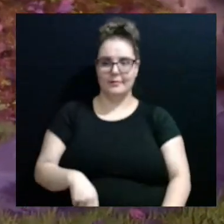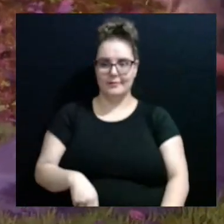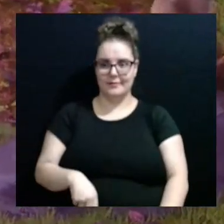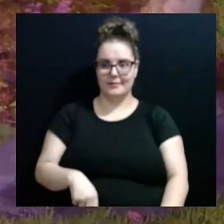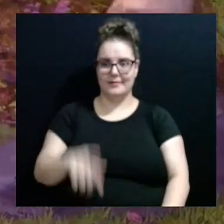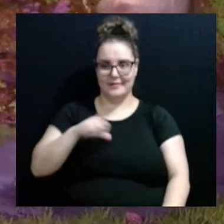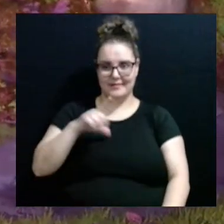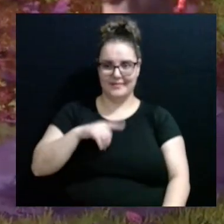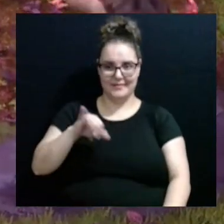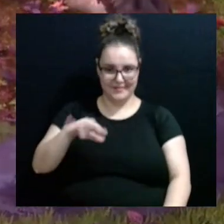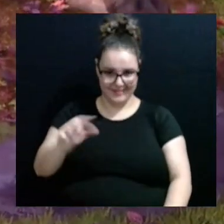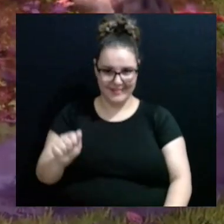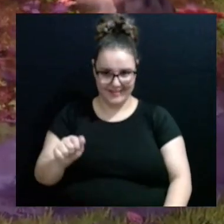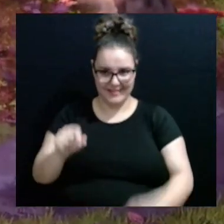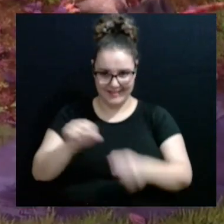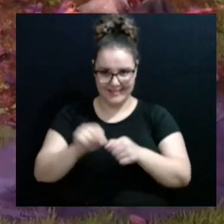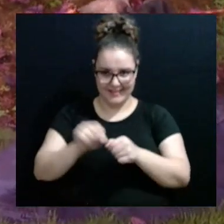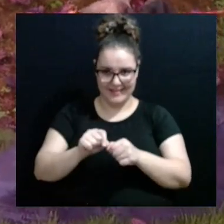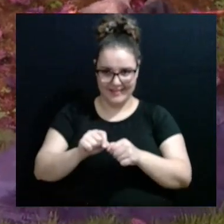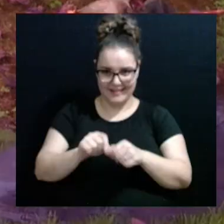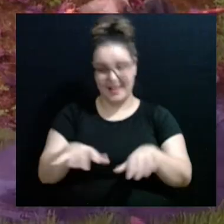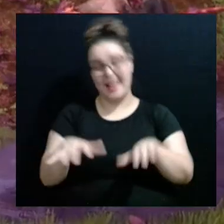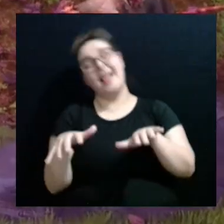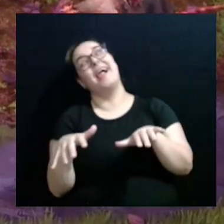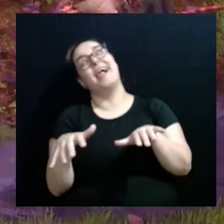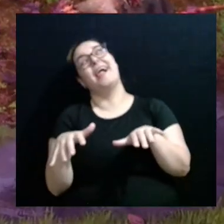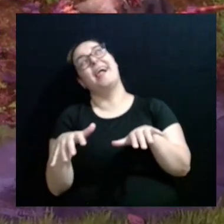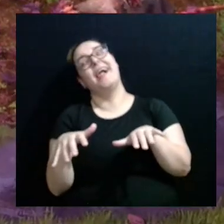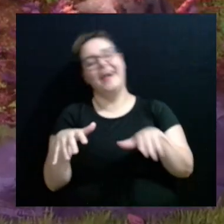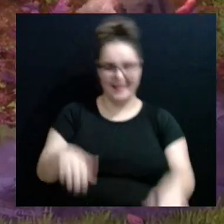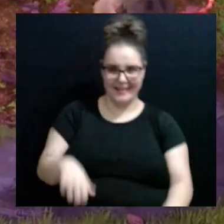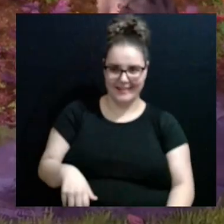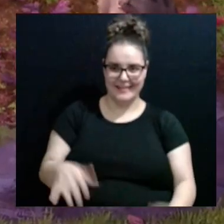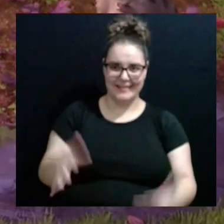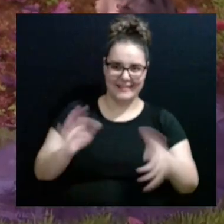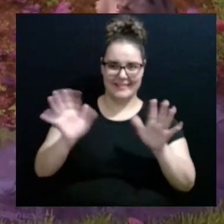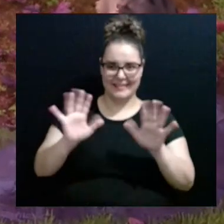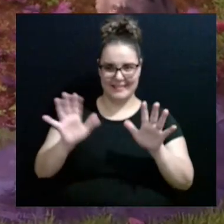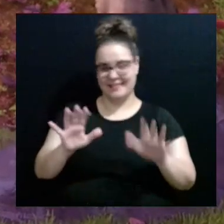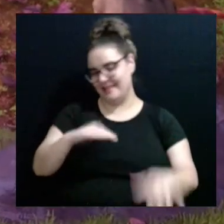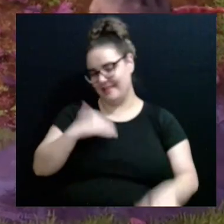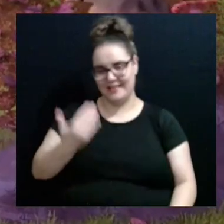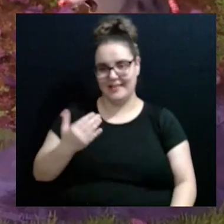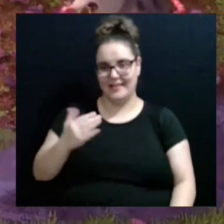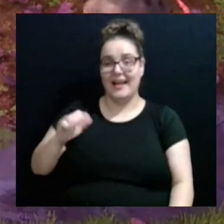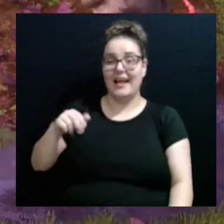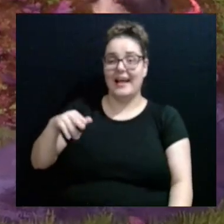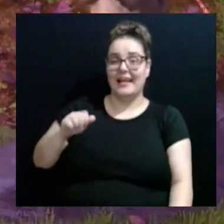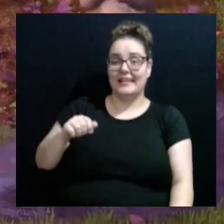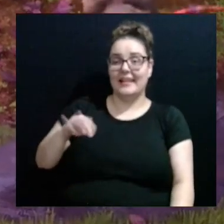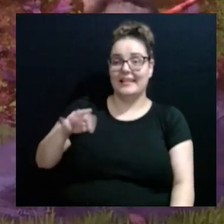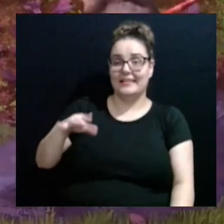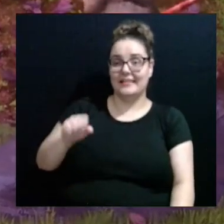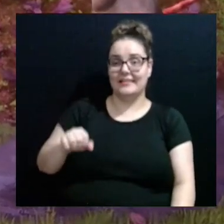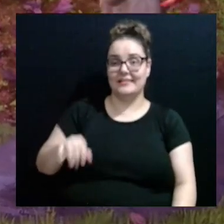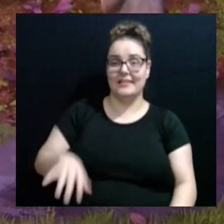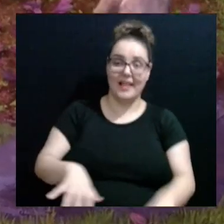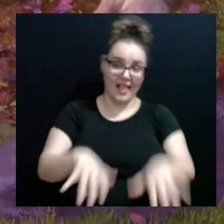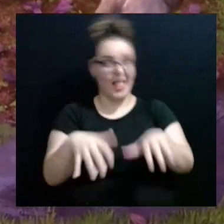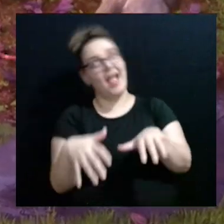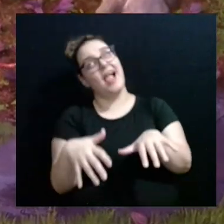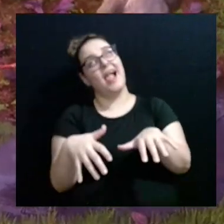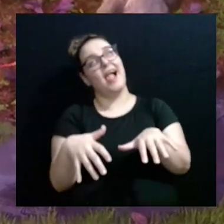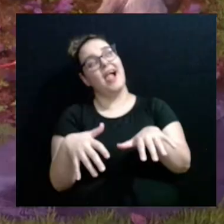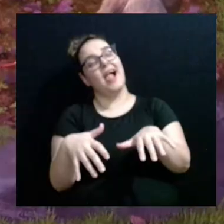uma morte muito dramática, mas não é bem assim, mas chama tanatose, né? É uma condição muito legal